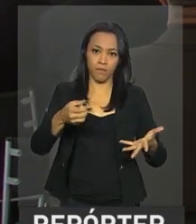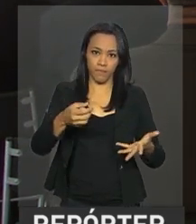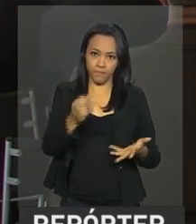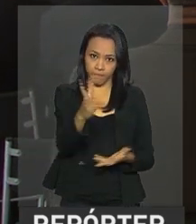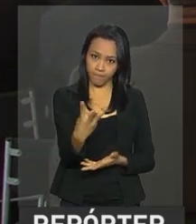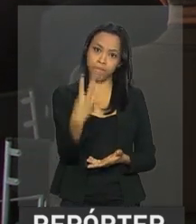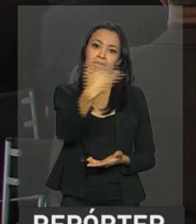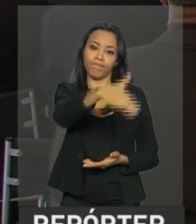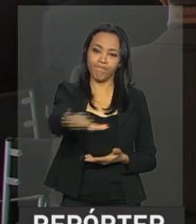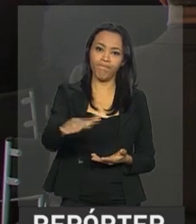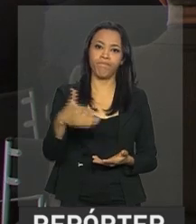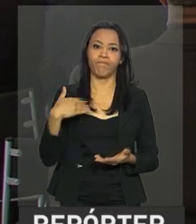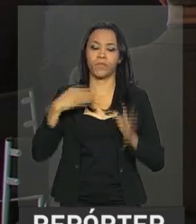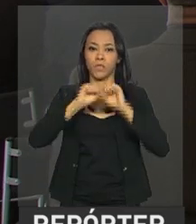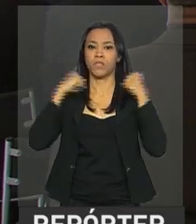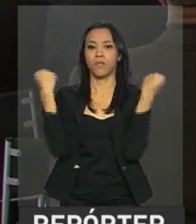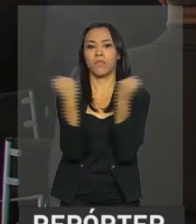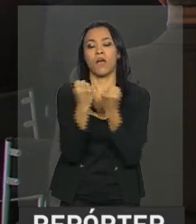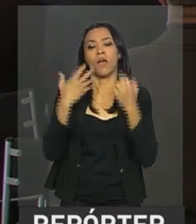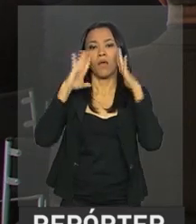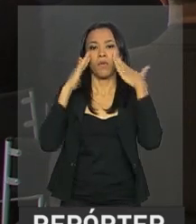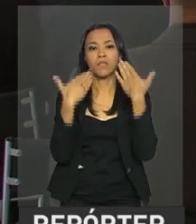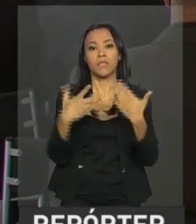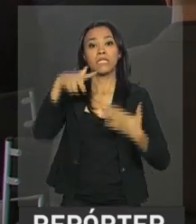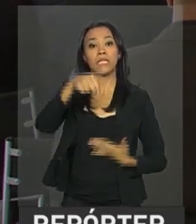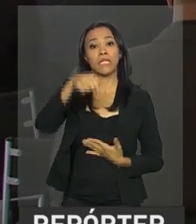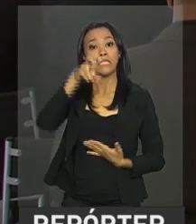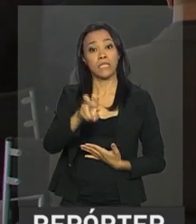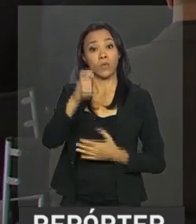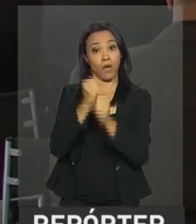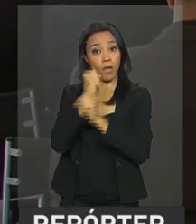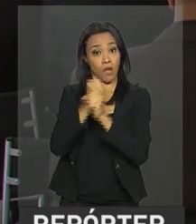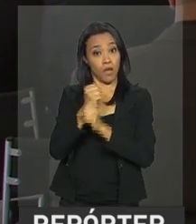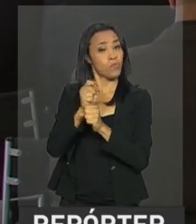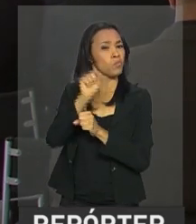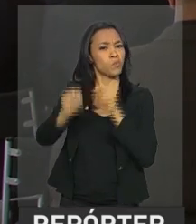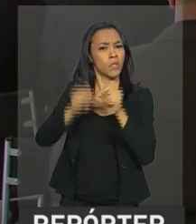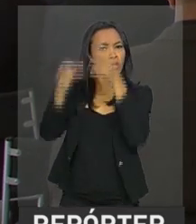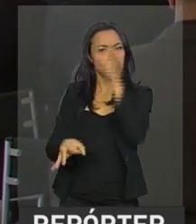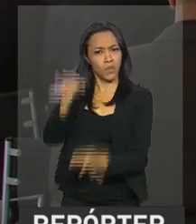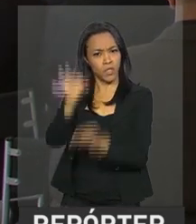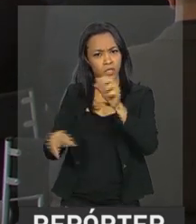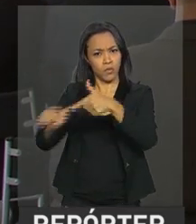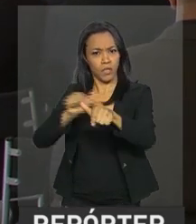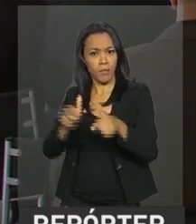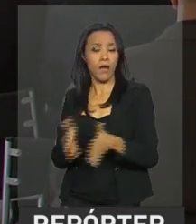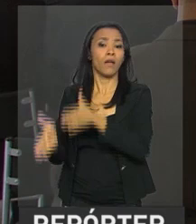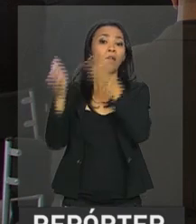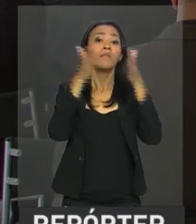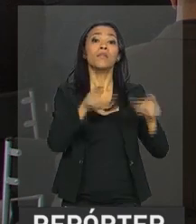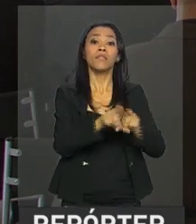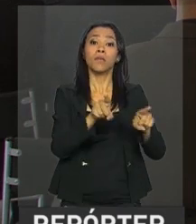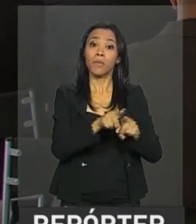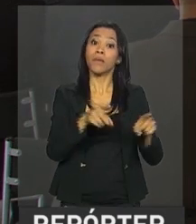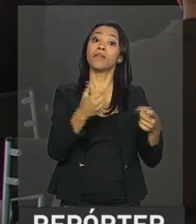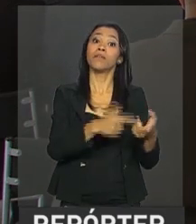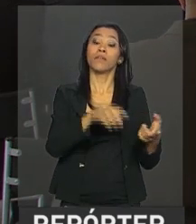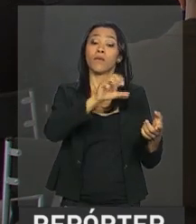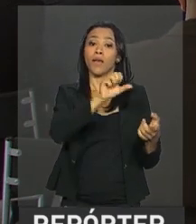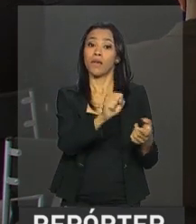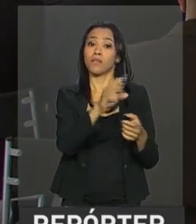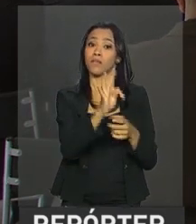um seminário comemorativo dos 75 anos da Justiça do Trabalho e dos 70 anos do Tribunal Superior do Trabalho.